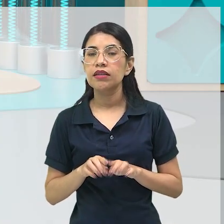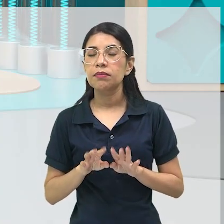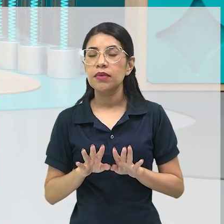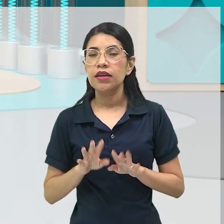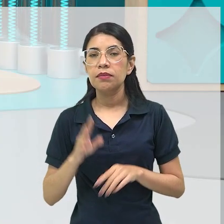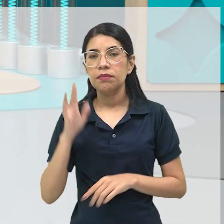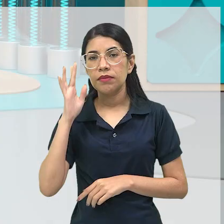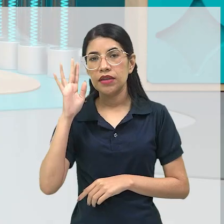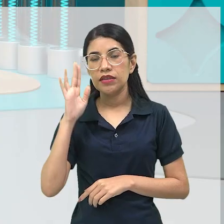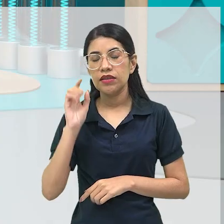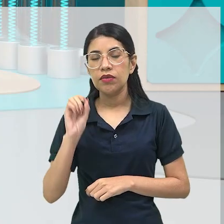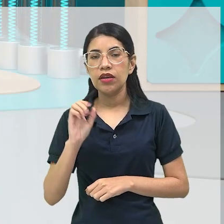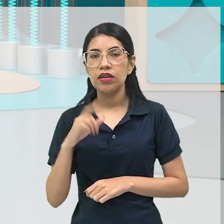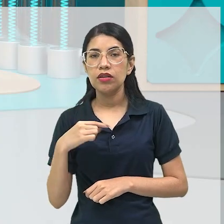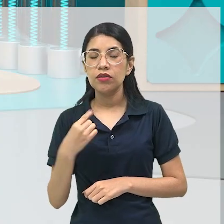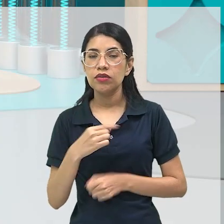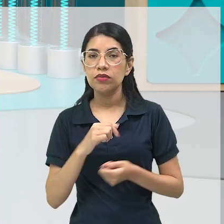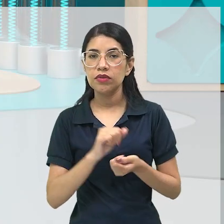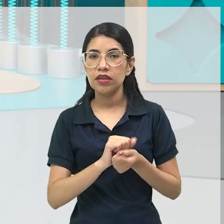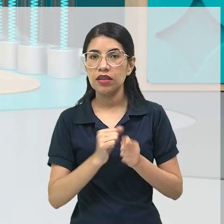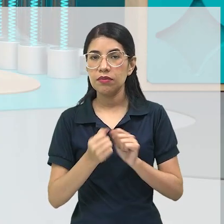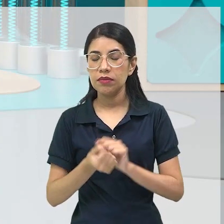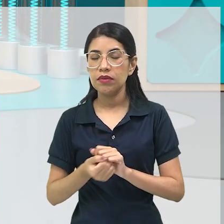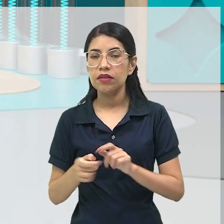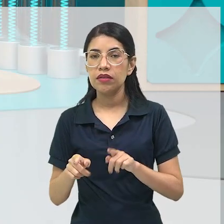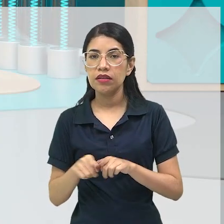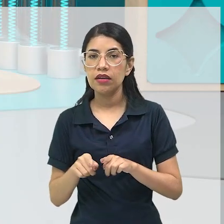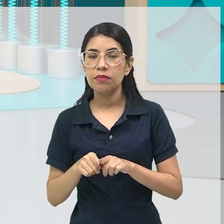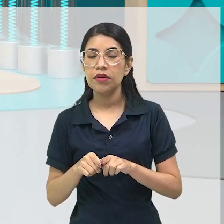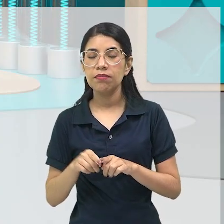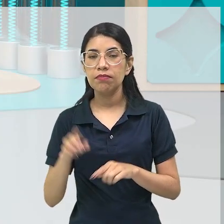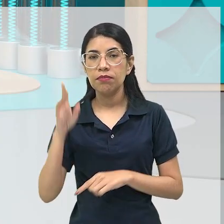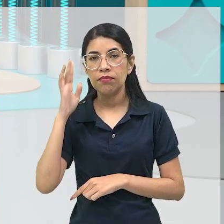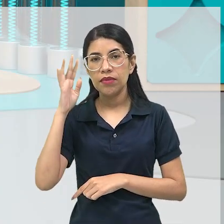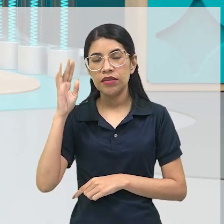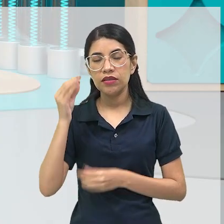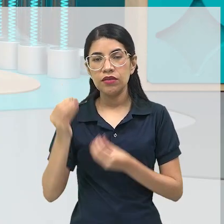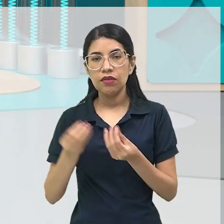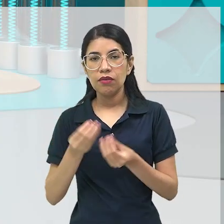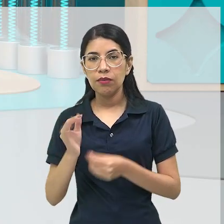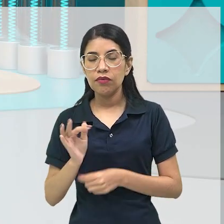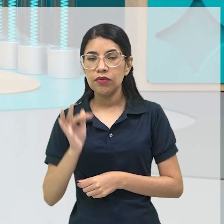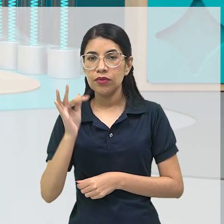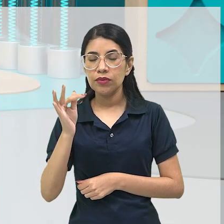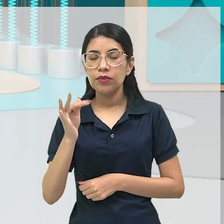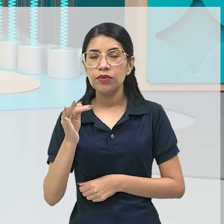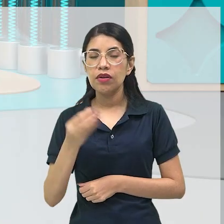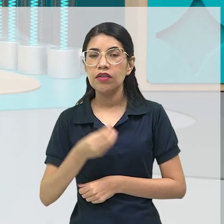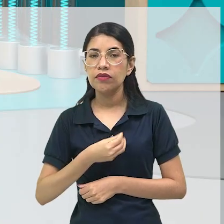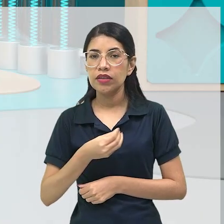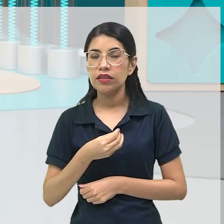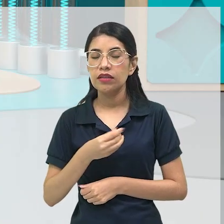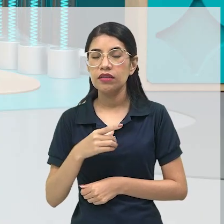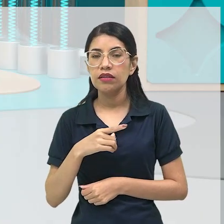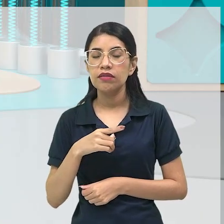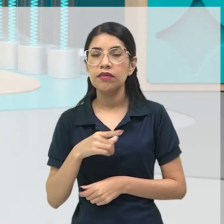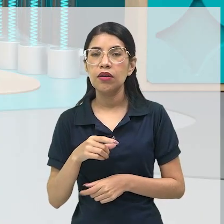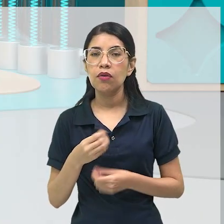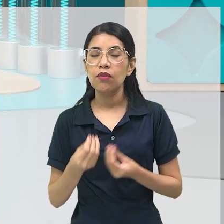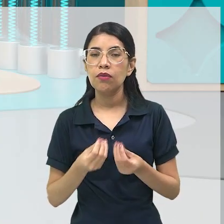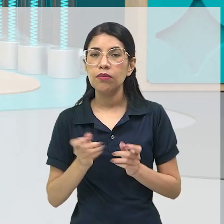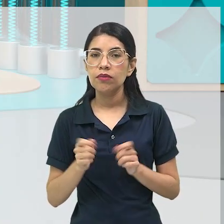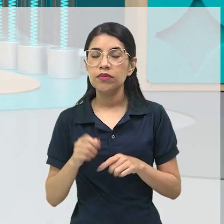nós estamos nos moldando, mas também pensando no futuro e o que podemos fazer